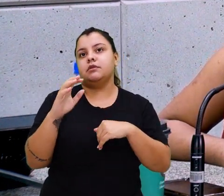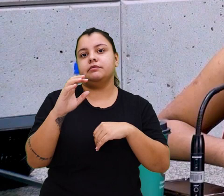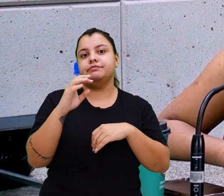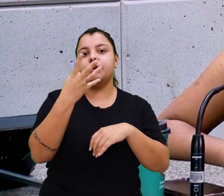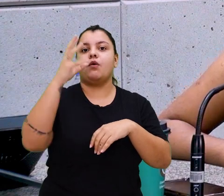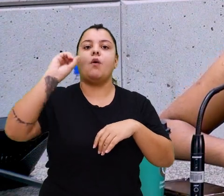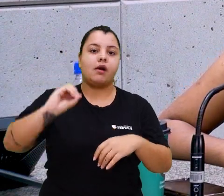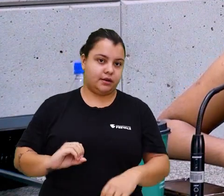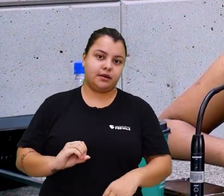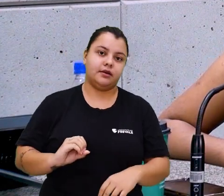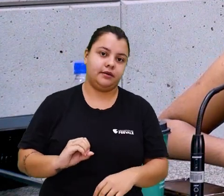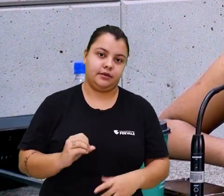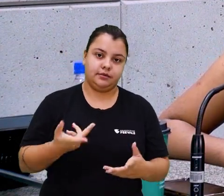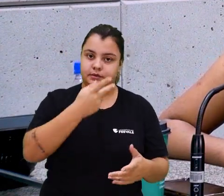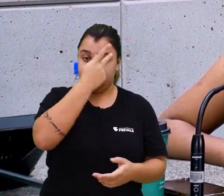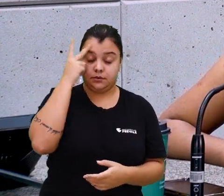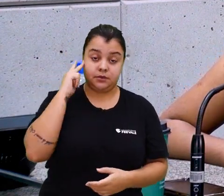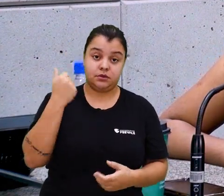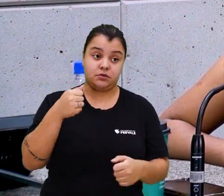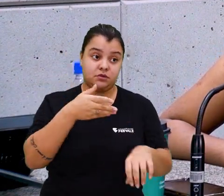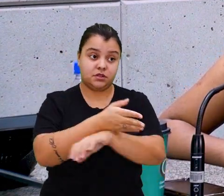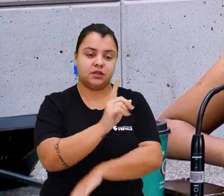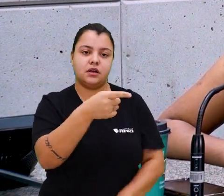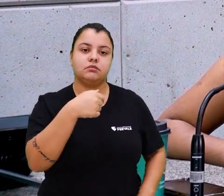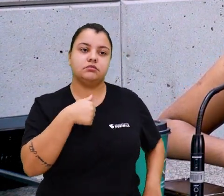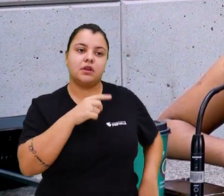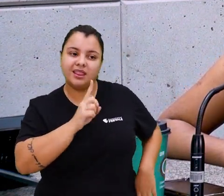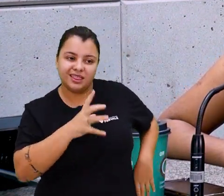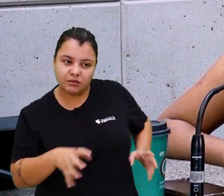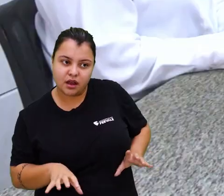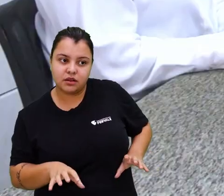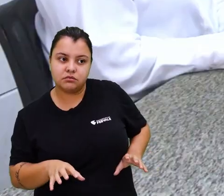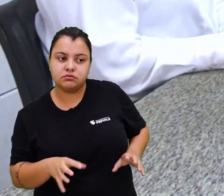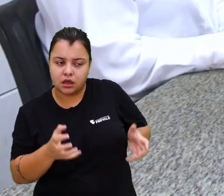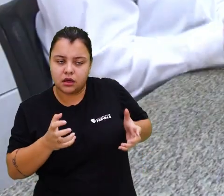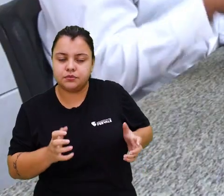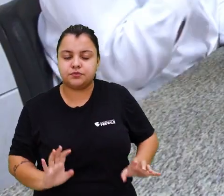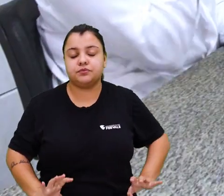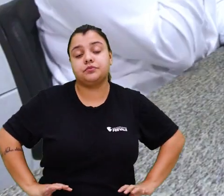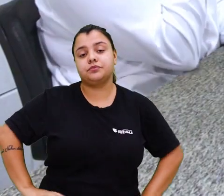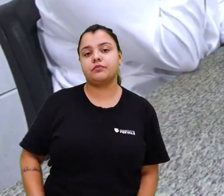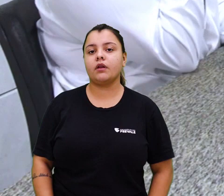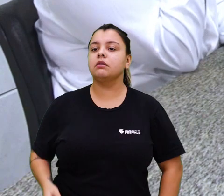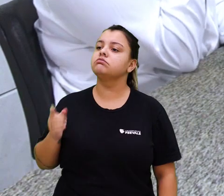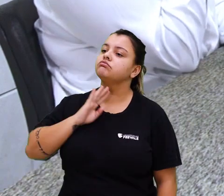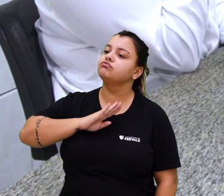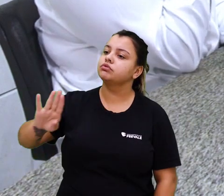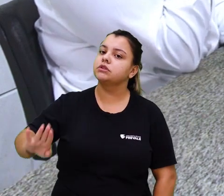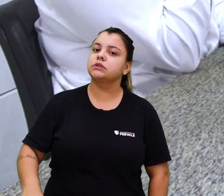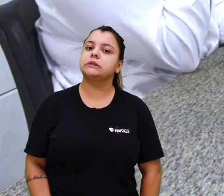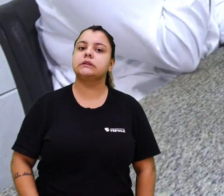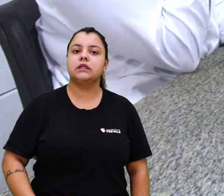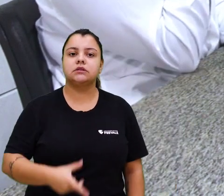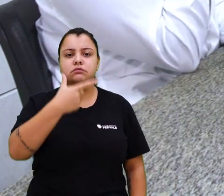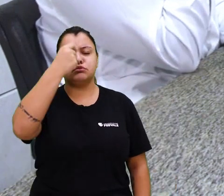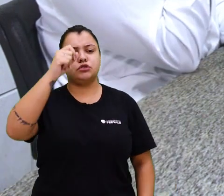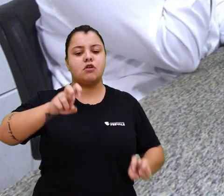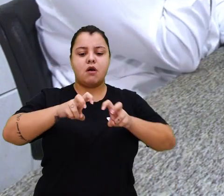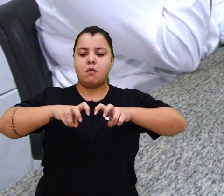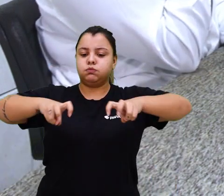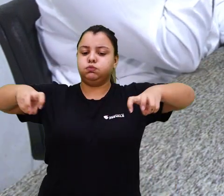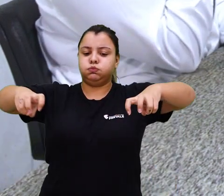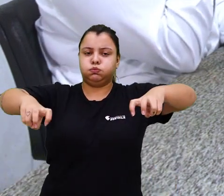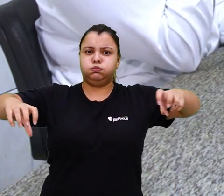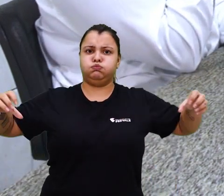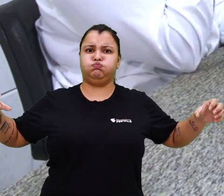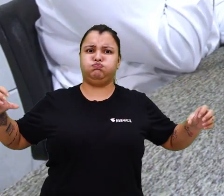Sim tu tinha que ir lá na universidade para dizer não eu quero quero continuar aqui aí cheguei lá o auditório lotado e eu